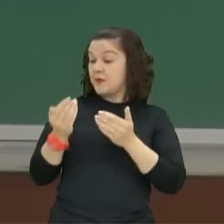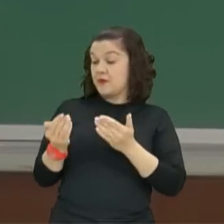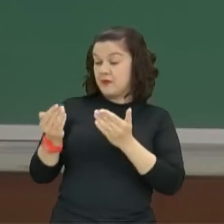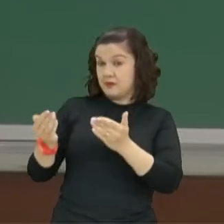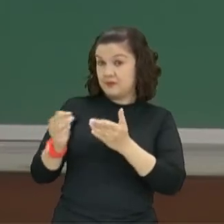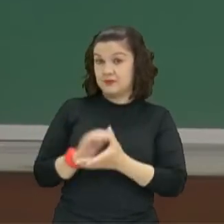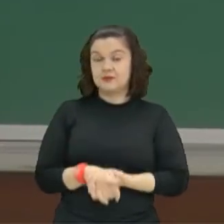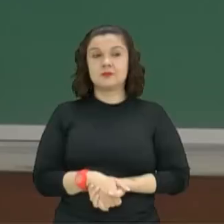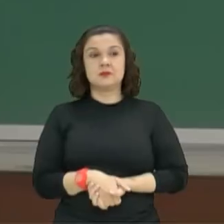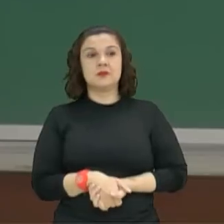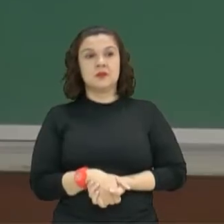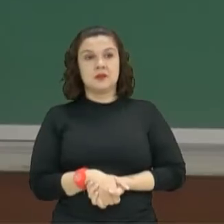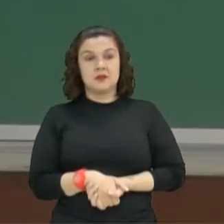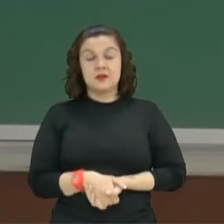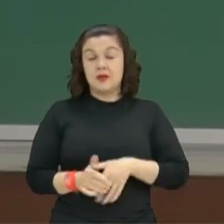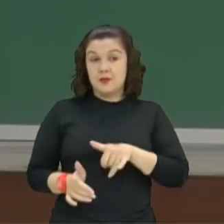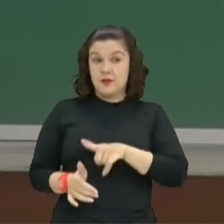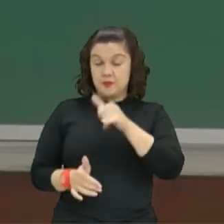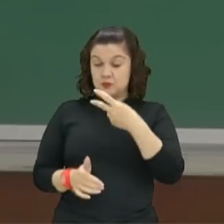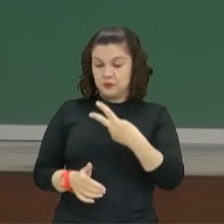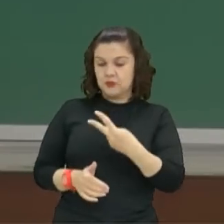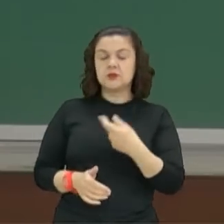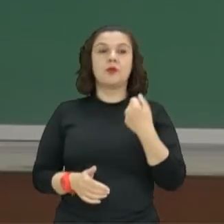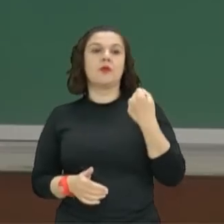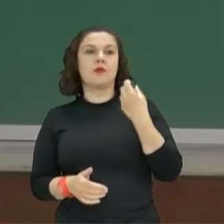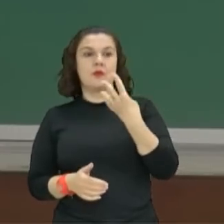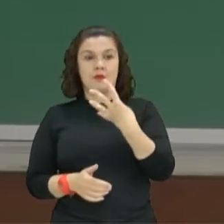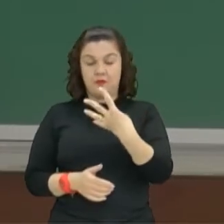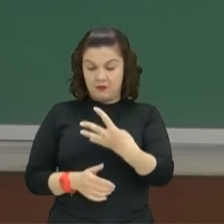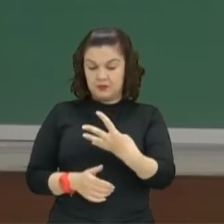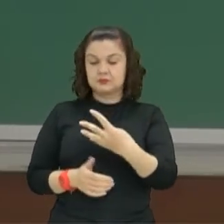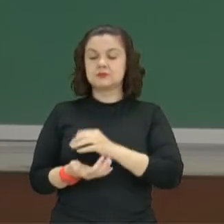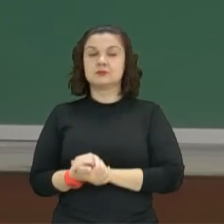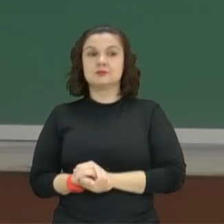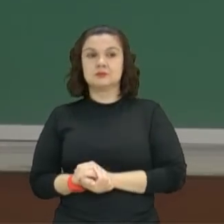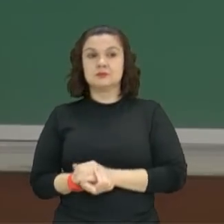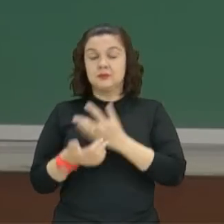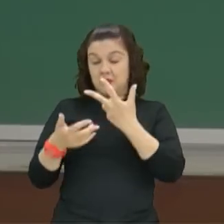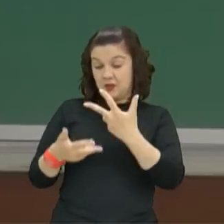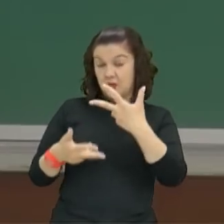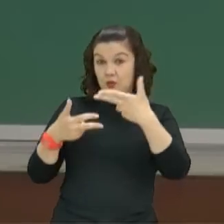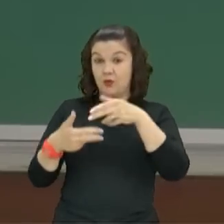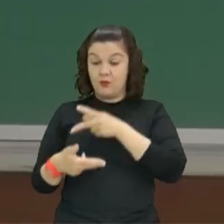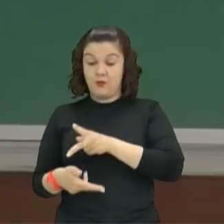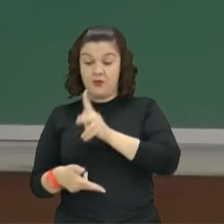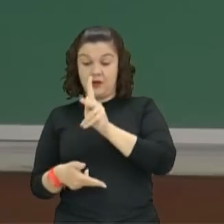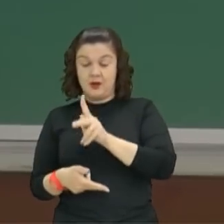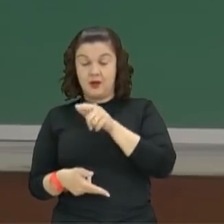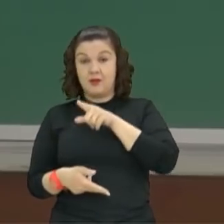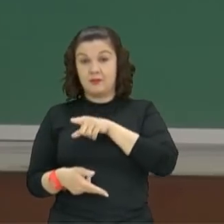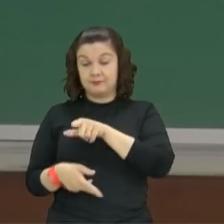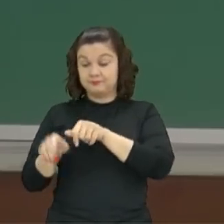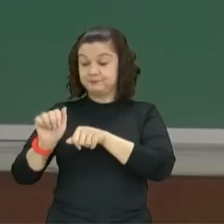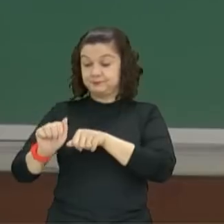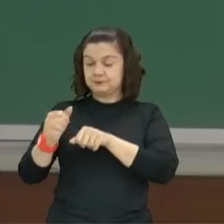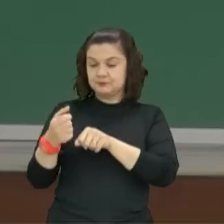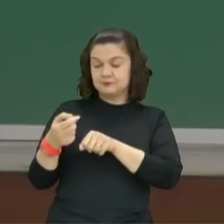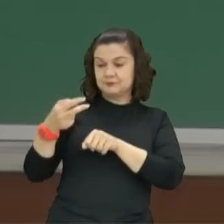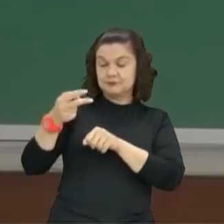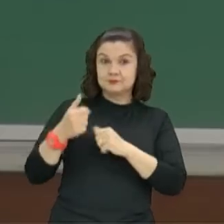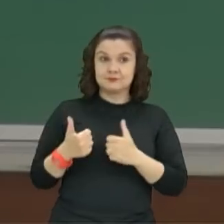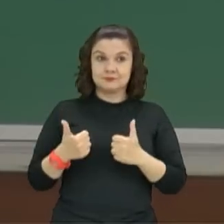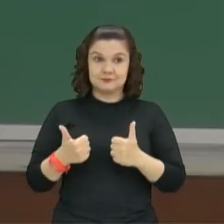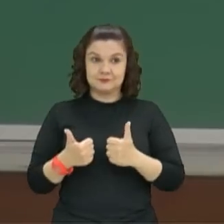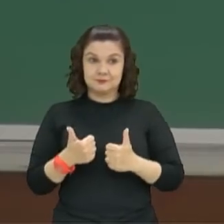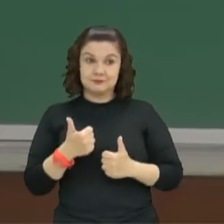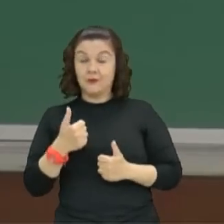coisa eu faço com y2, ó. Y2, 4, ó. No lugar de y2 eu coloco 4, igual k vezes a elevado ao cubo. Legal, né?